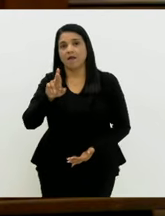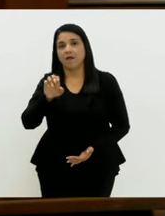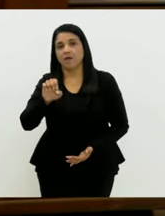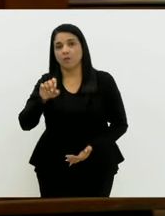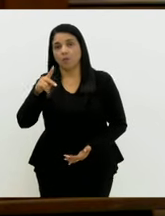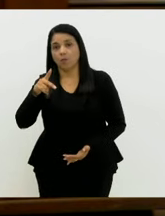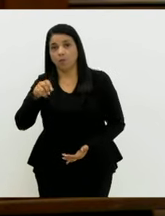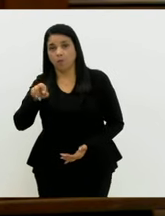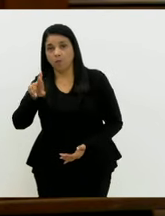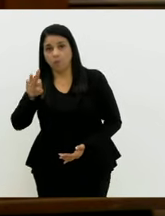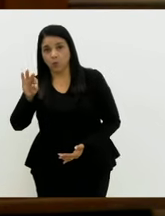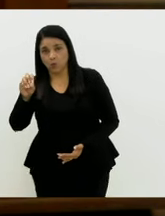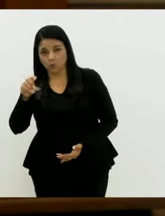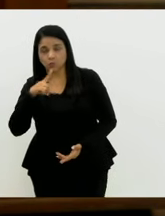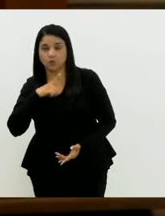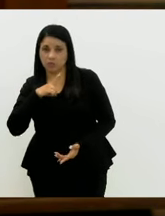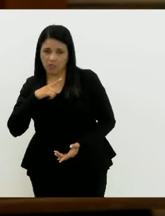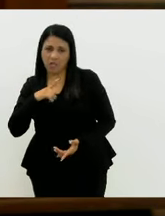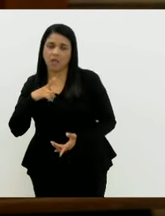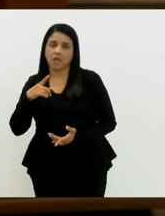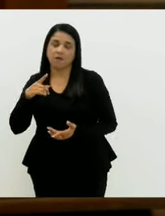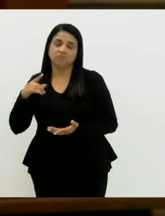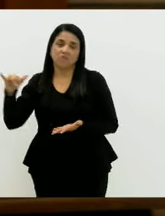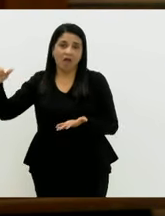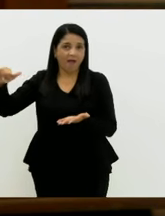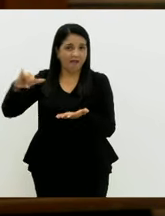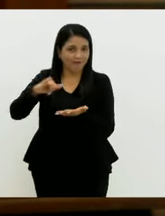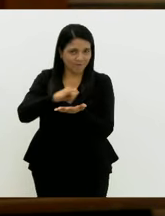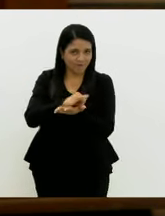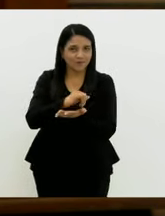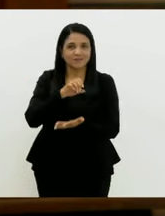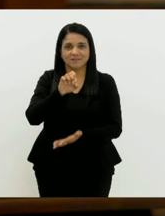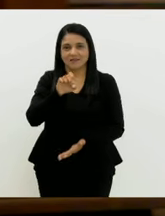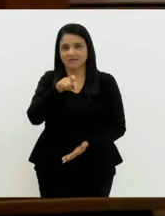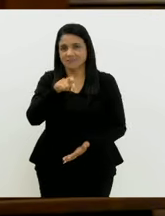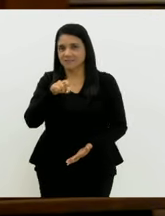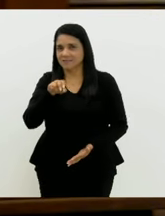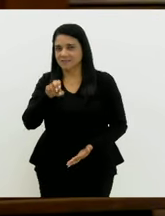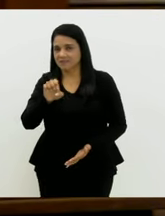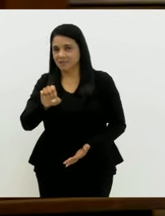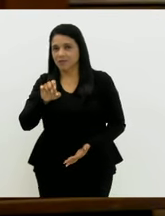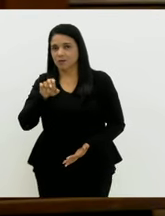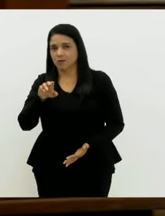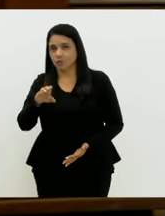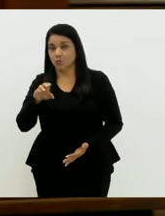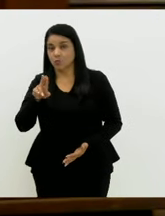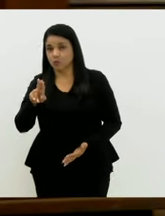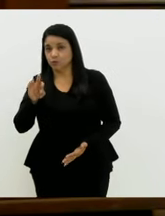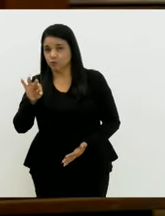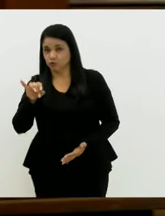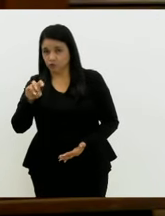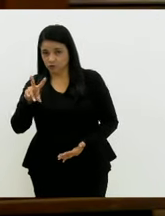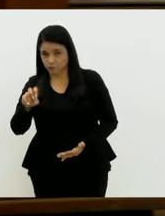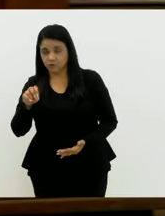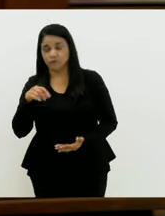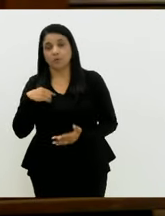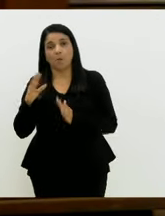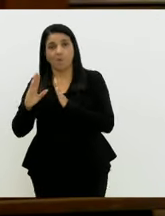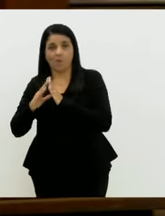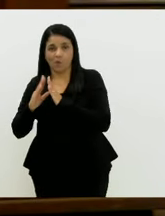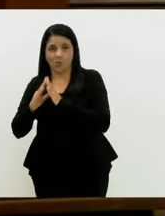tenham aviões de executivos, com moradores de Resende. E a